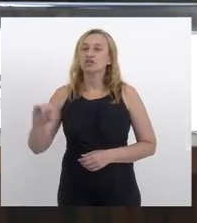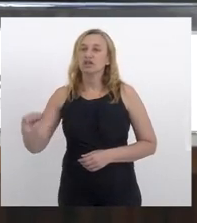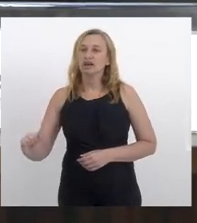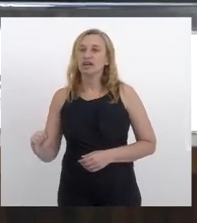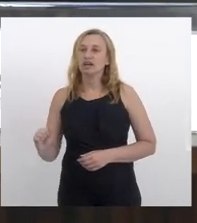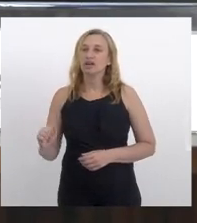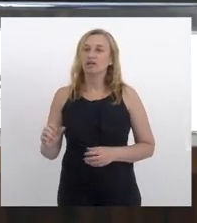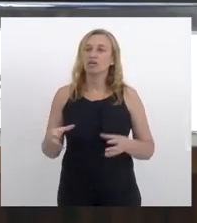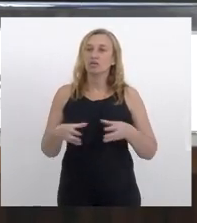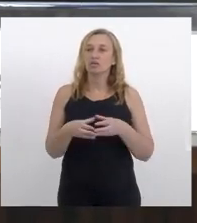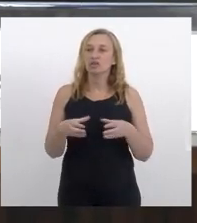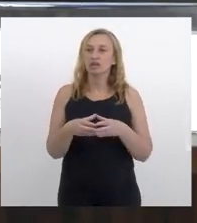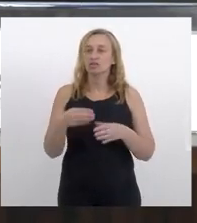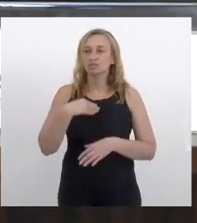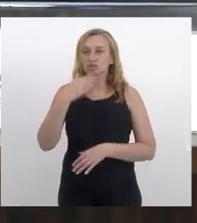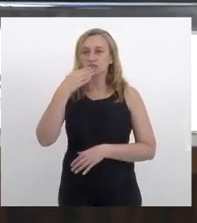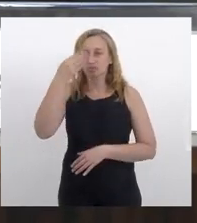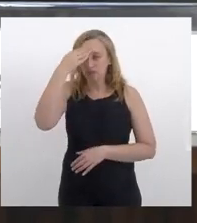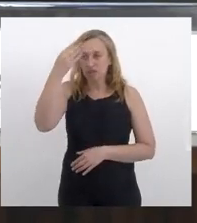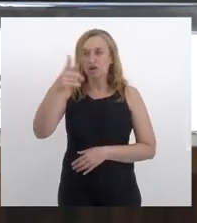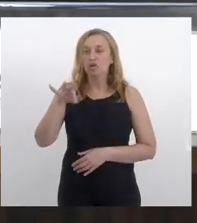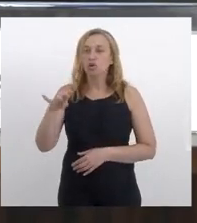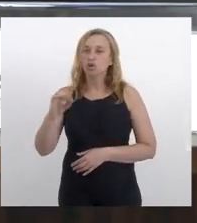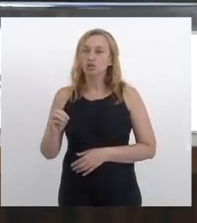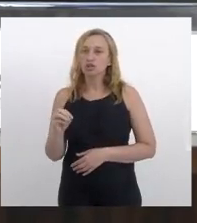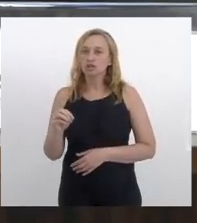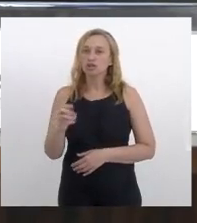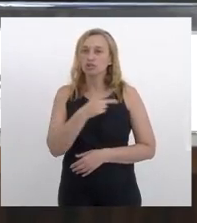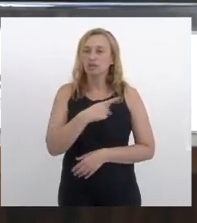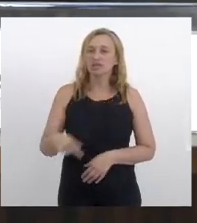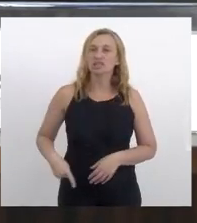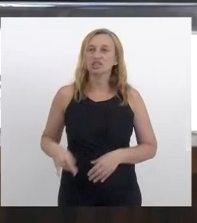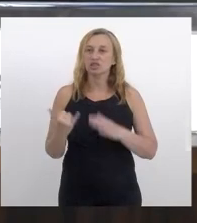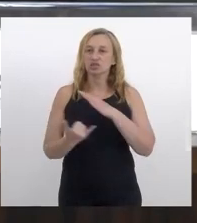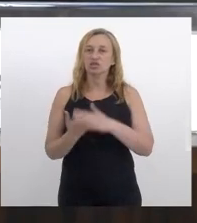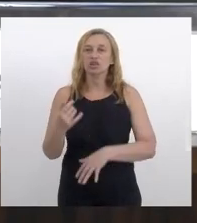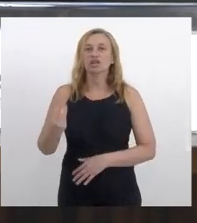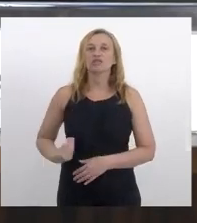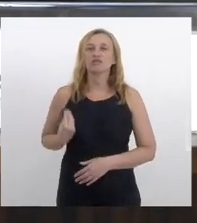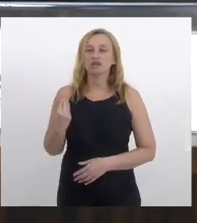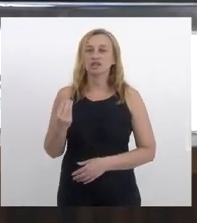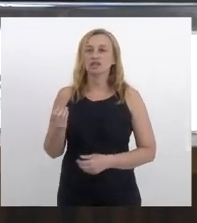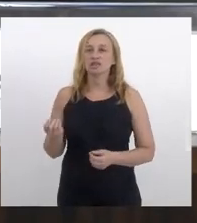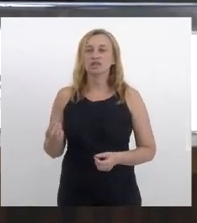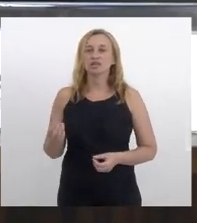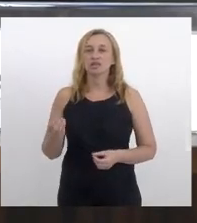Ahmadia do Rio. Rodrigo Farias da Silva, presidente do Instituto Vidas Importam,